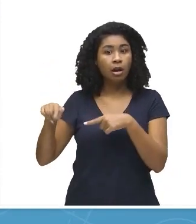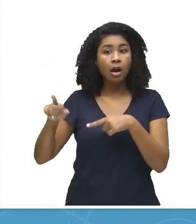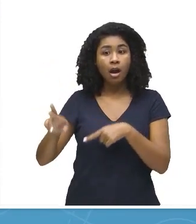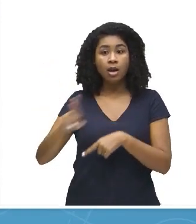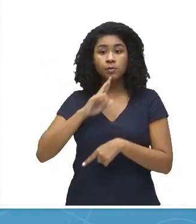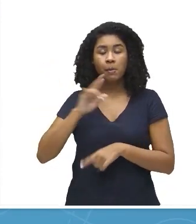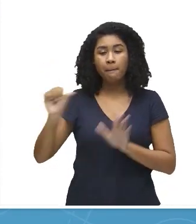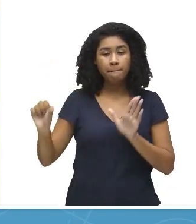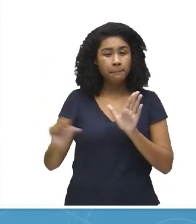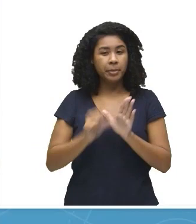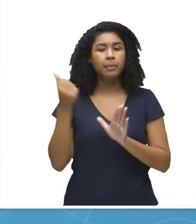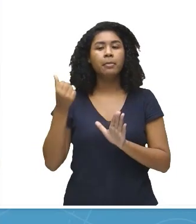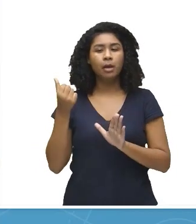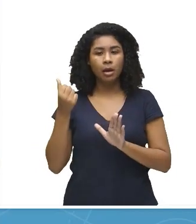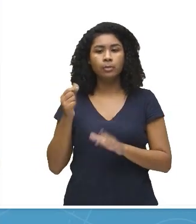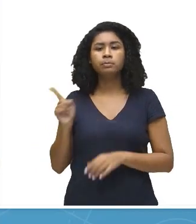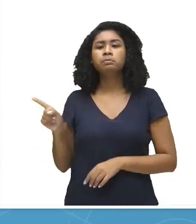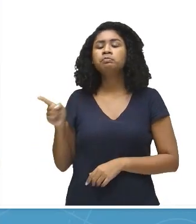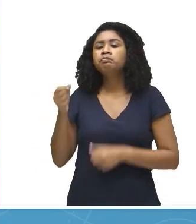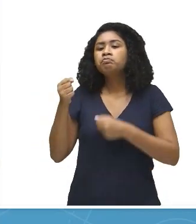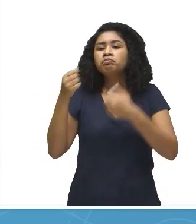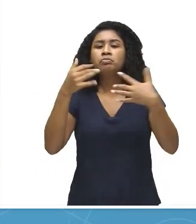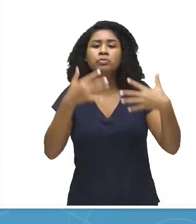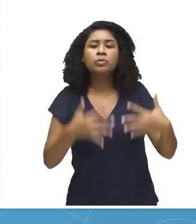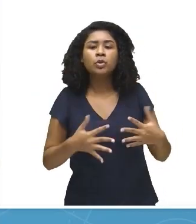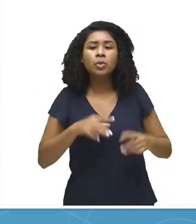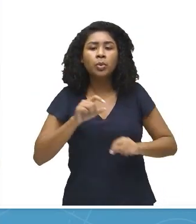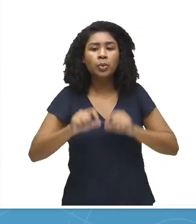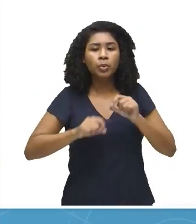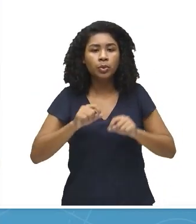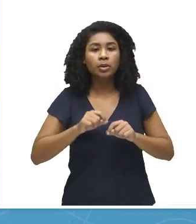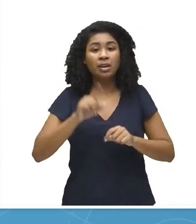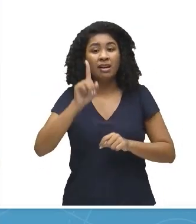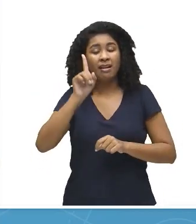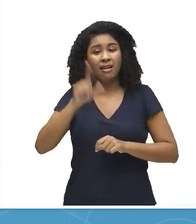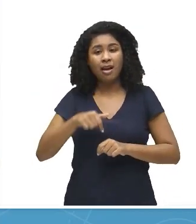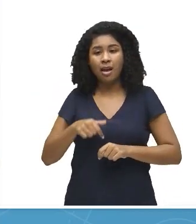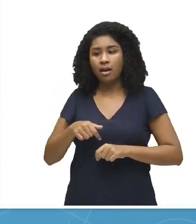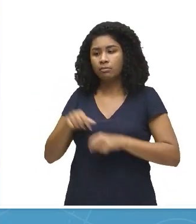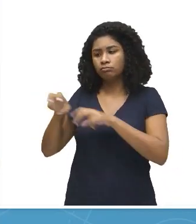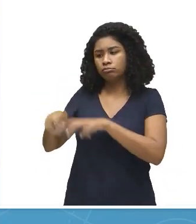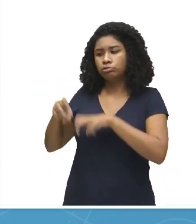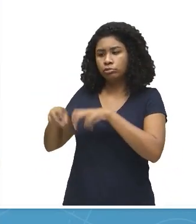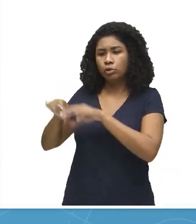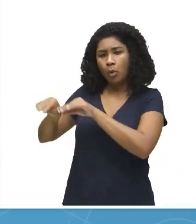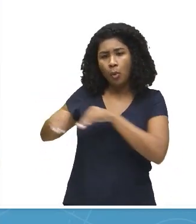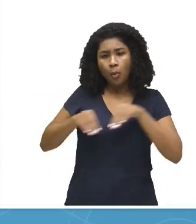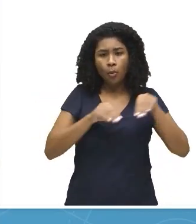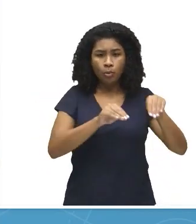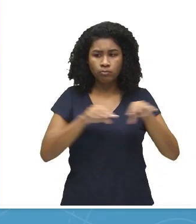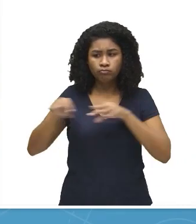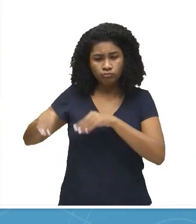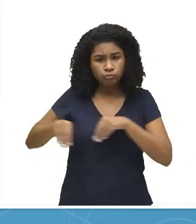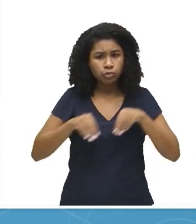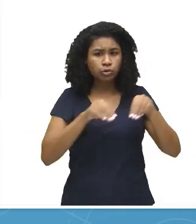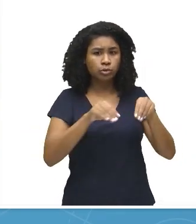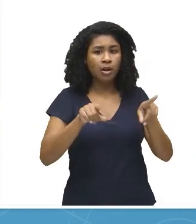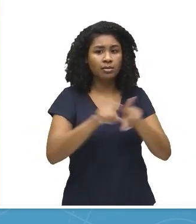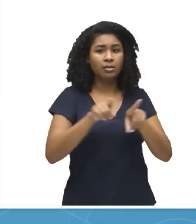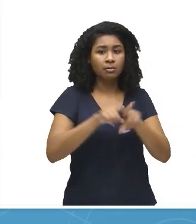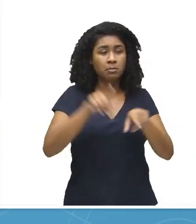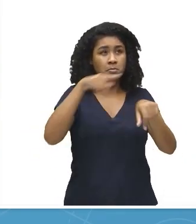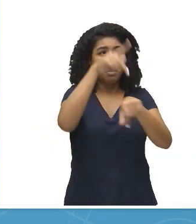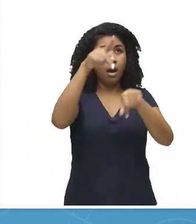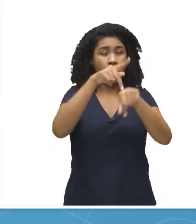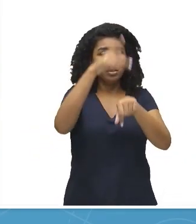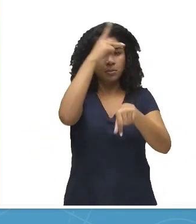questão, onde ele colocou que foi o grande êxodo rural e também a experiência do conhecimento dos imigrantes,